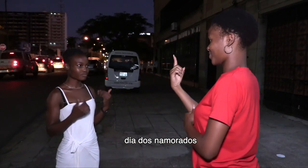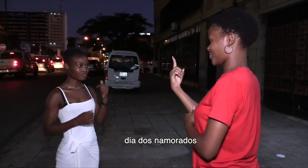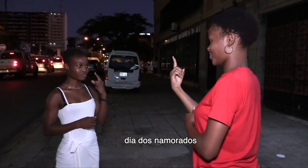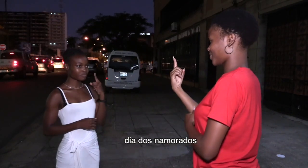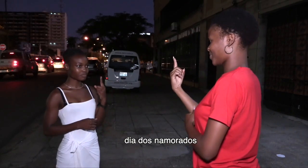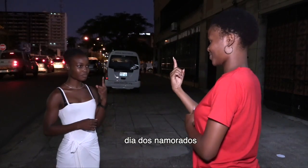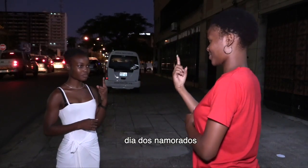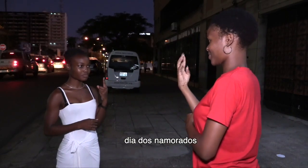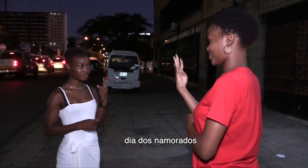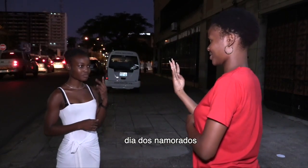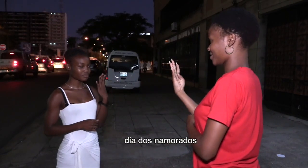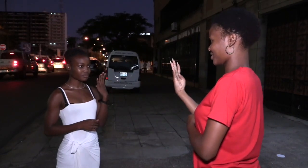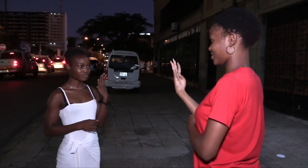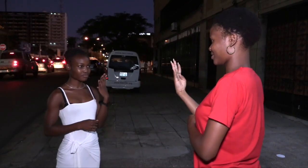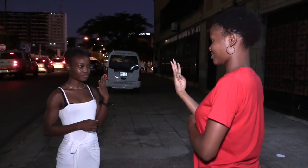Dia dos Namorados.